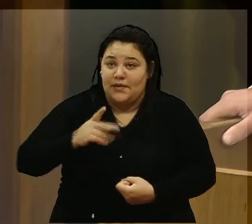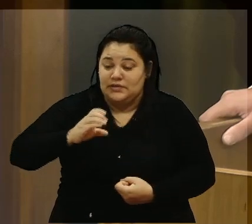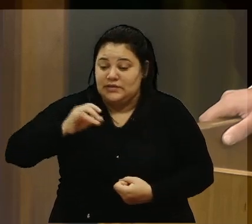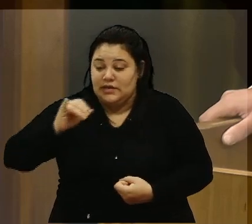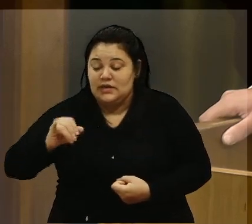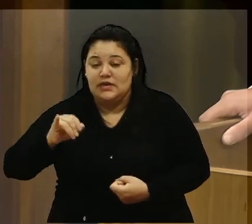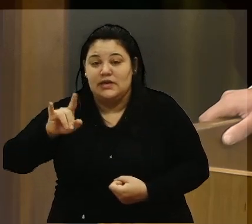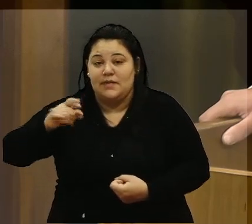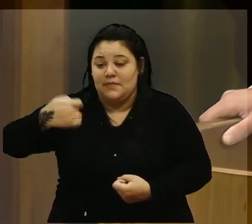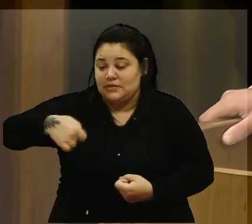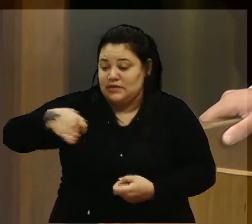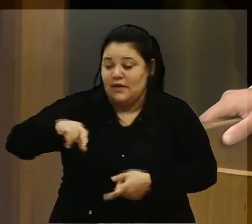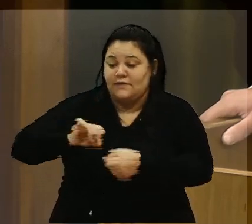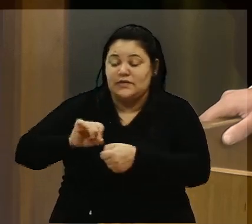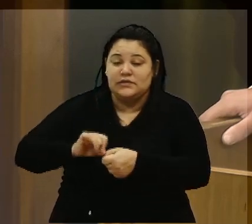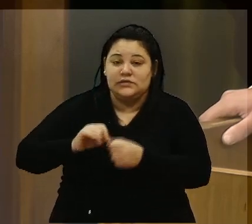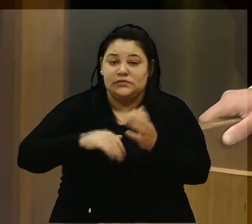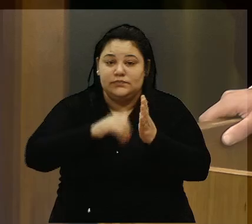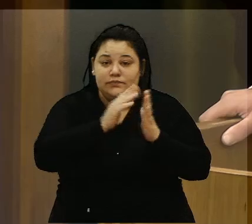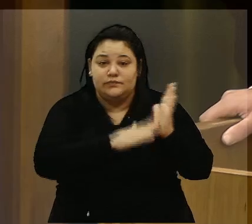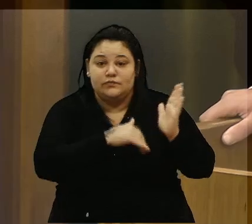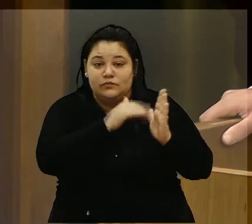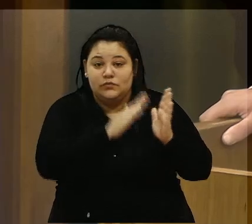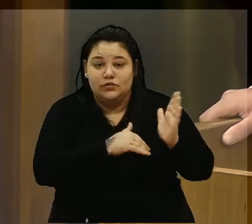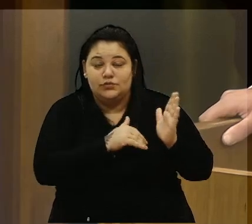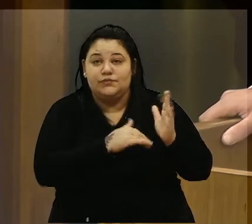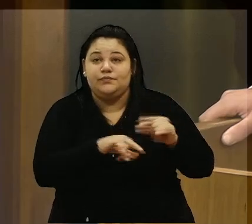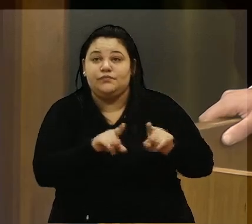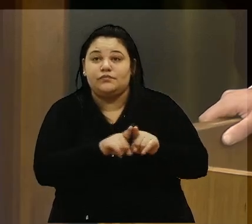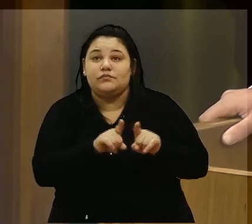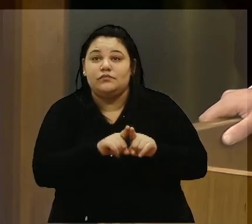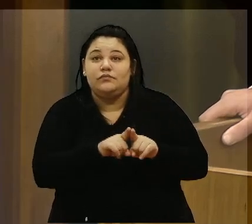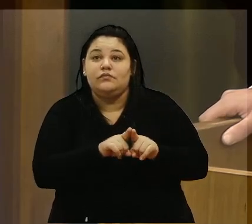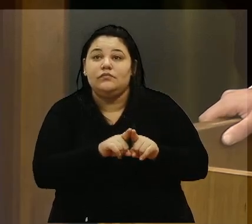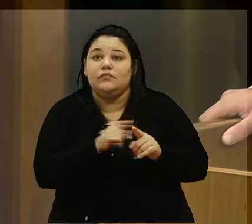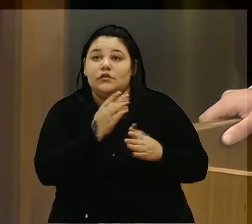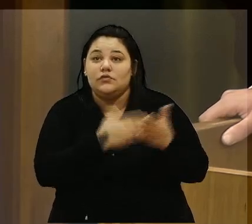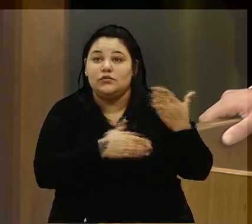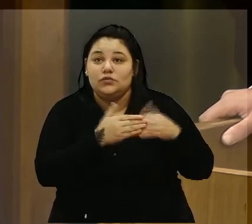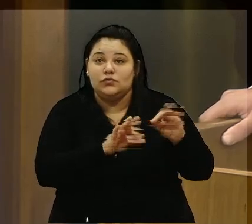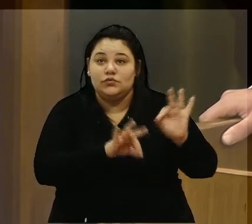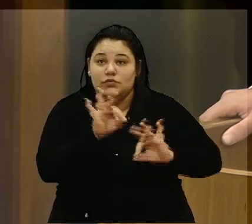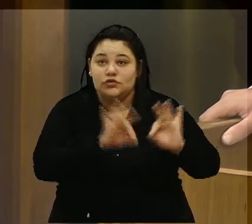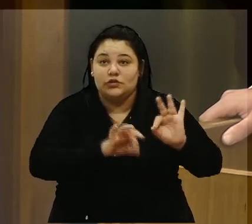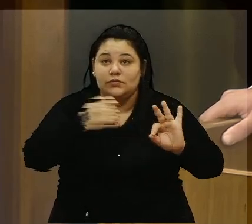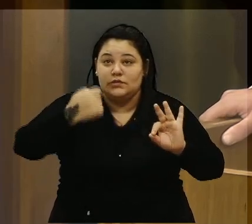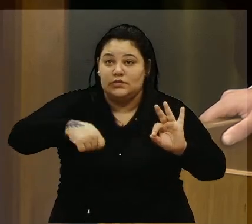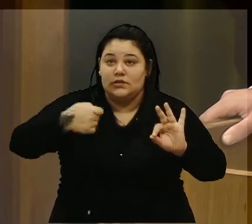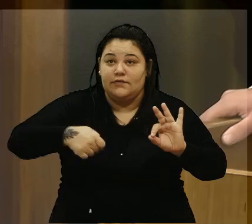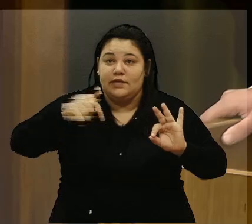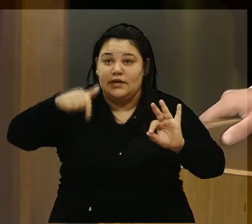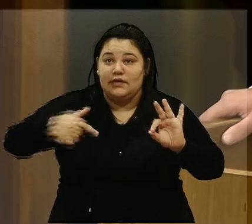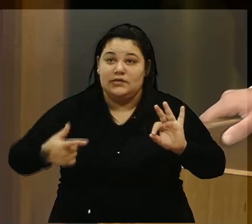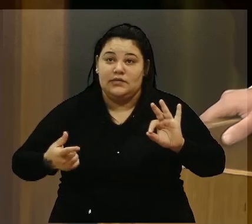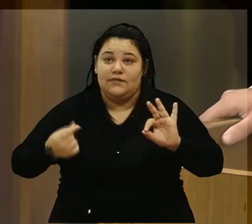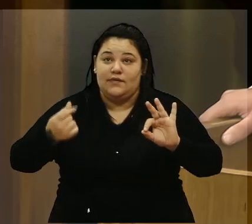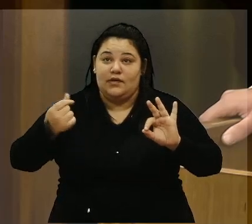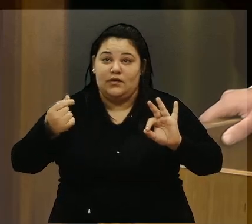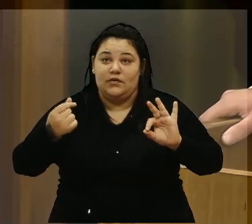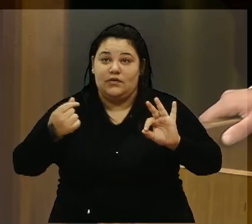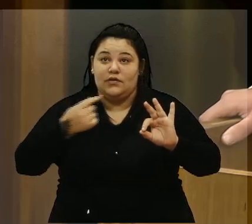necessário fazer, incluía as pinturas, incluía as arquibancadas, incluía tudo que o projeto necessitava. Esse valor era